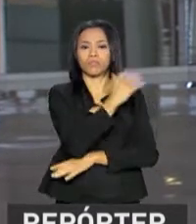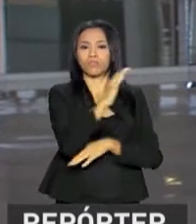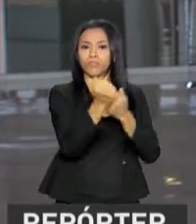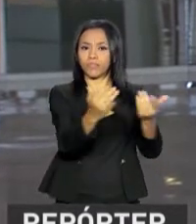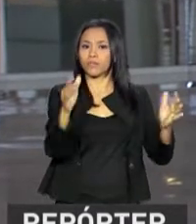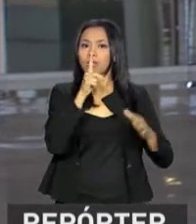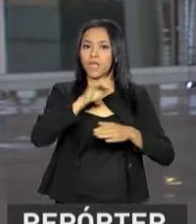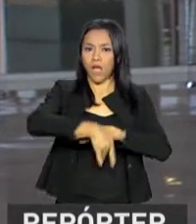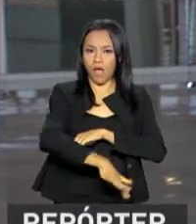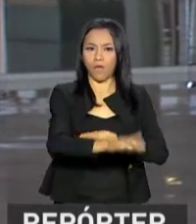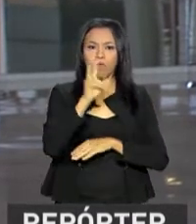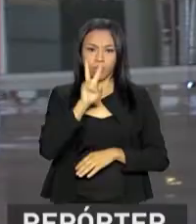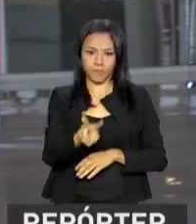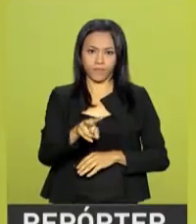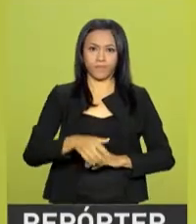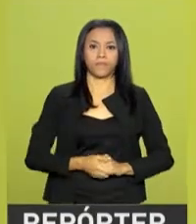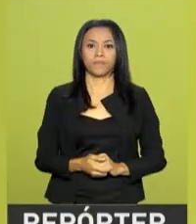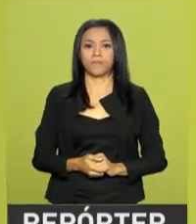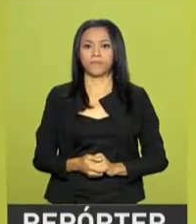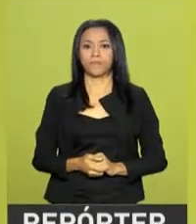hídricos vamos ver